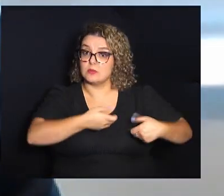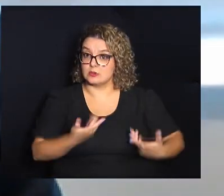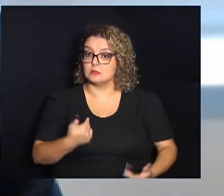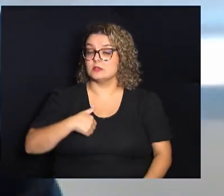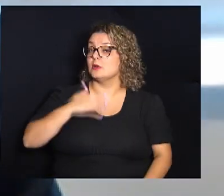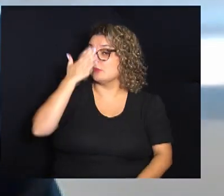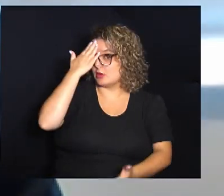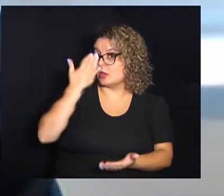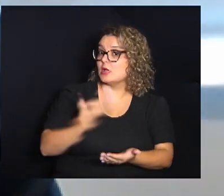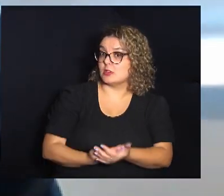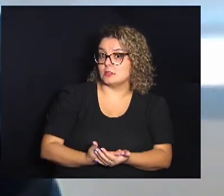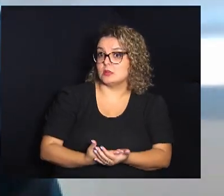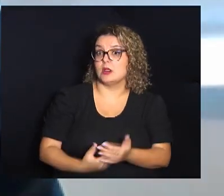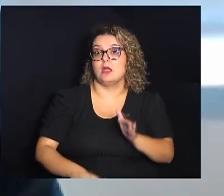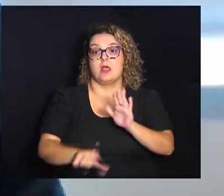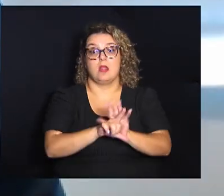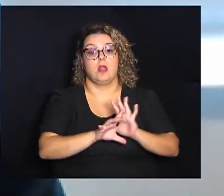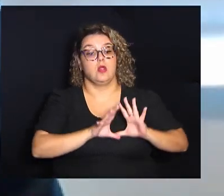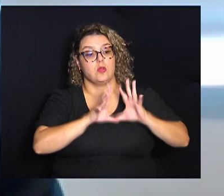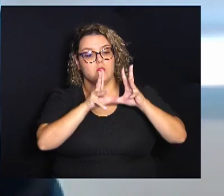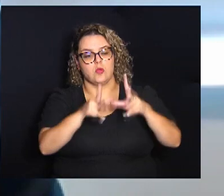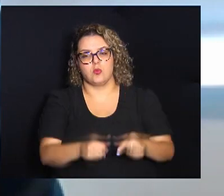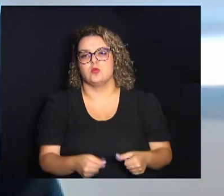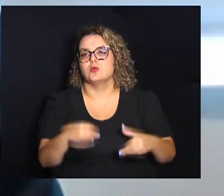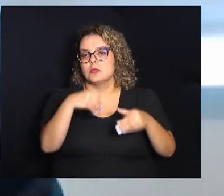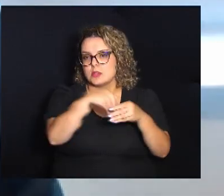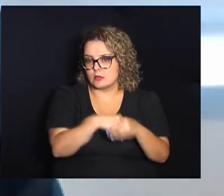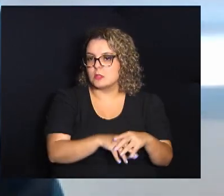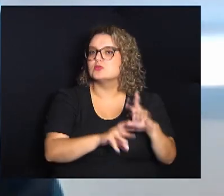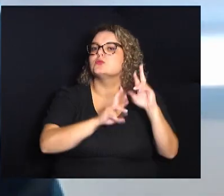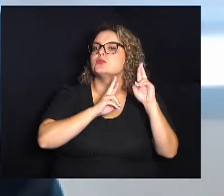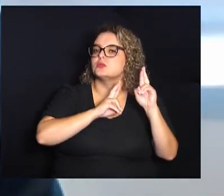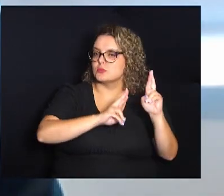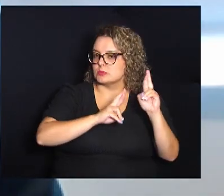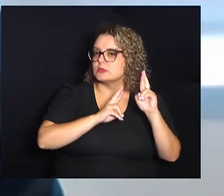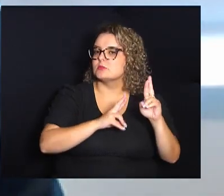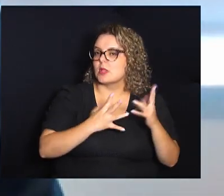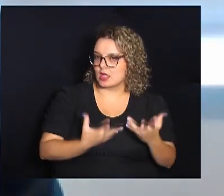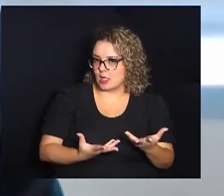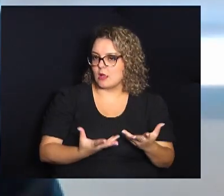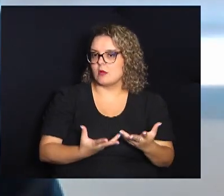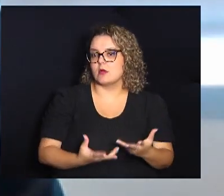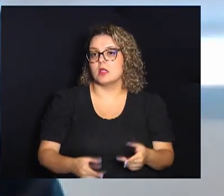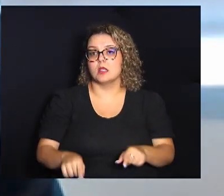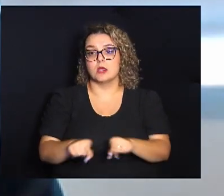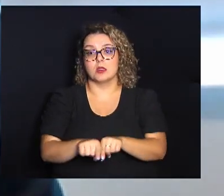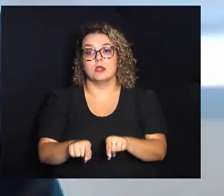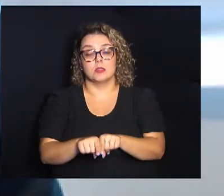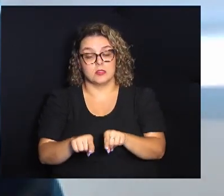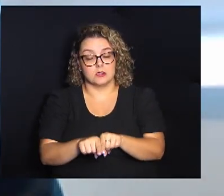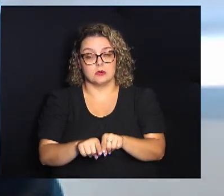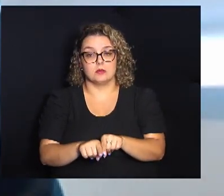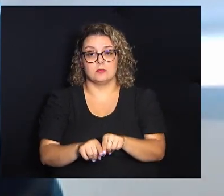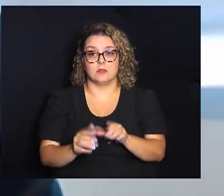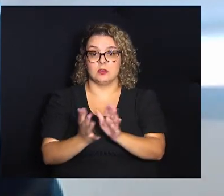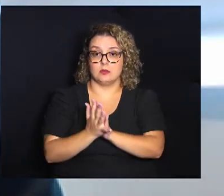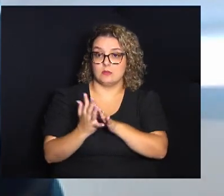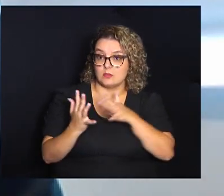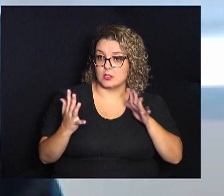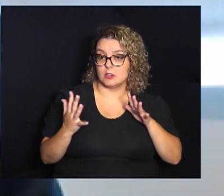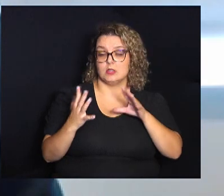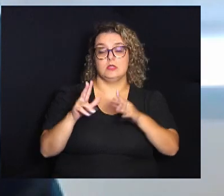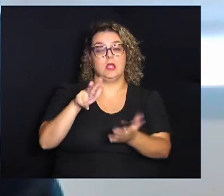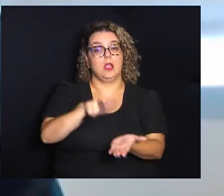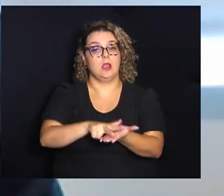acredito que a legislação ela está dentro do que se esperava e também espelhando muito da regulamentação que se vê lá fora